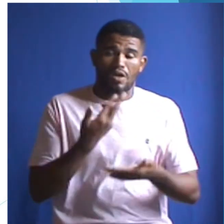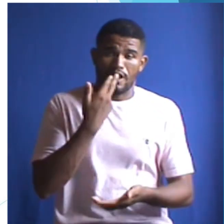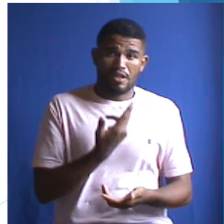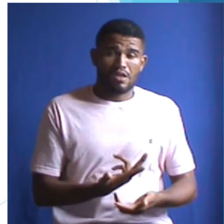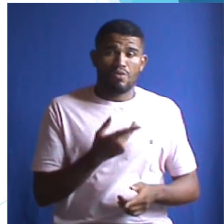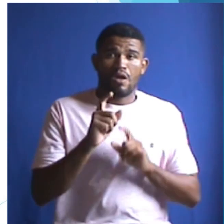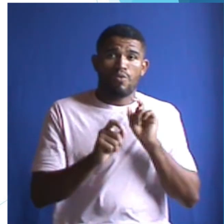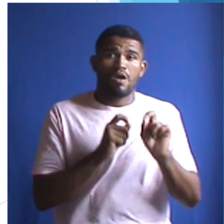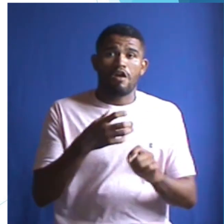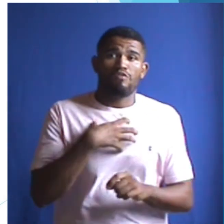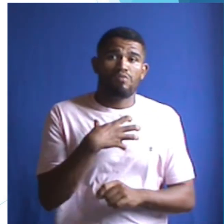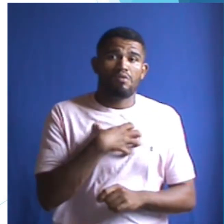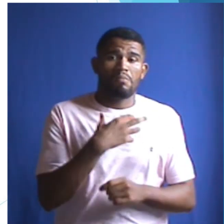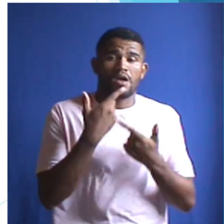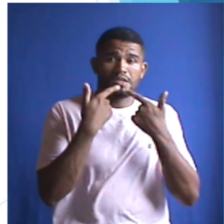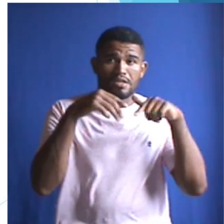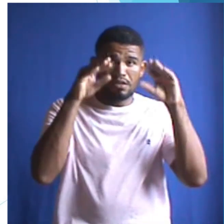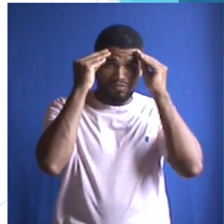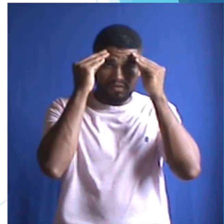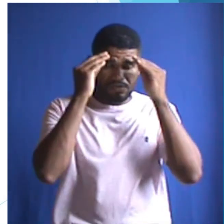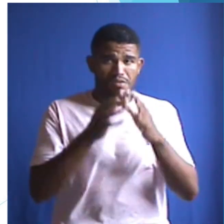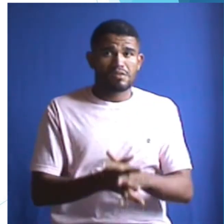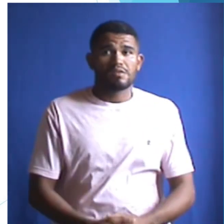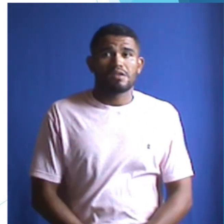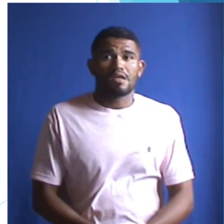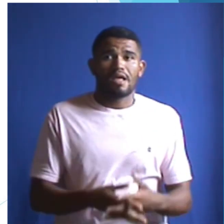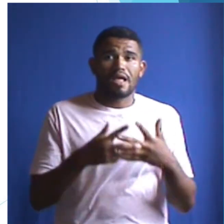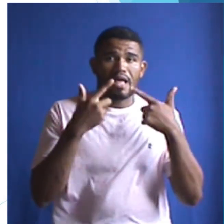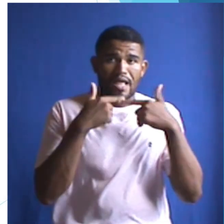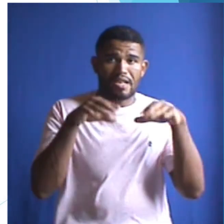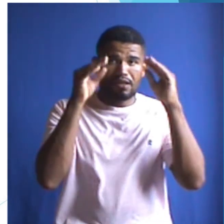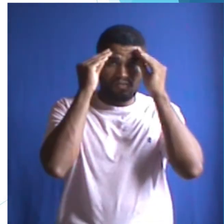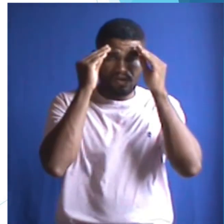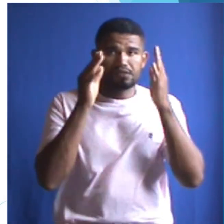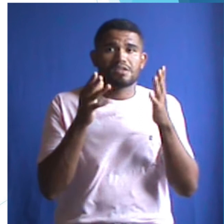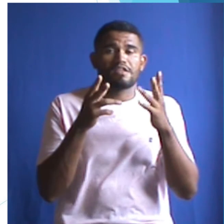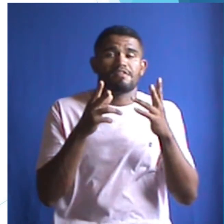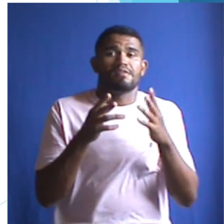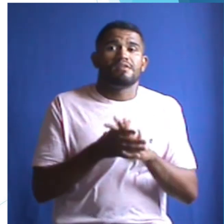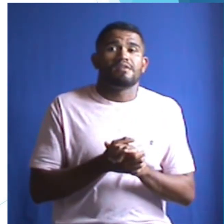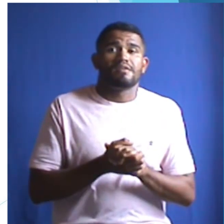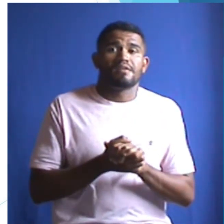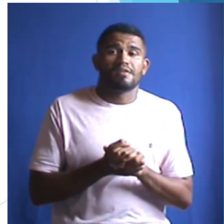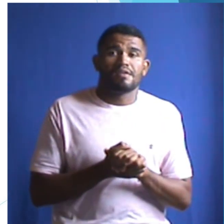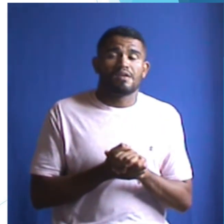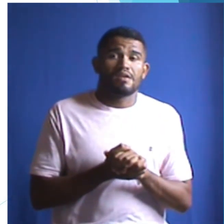Sendo assim, a língua seria uma forma de linguagem. A linguagem verbal.